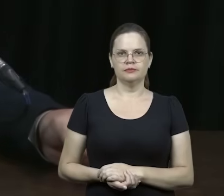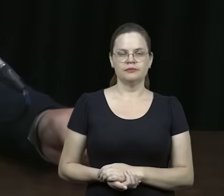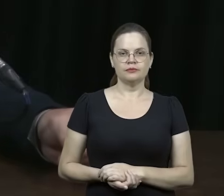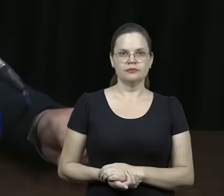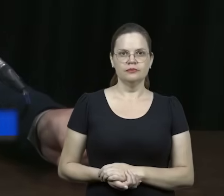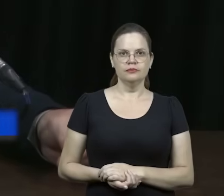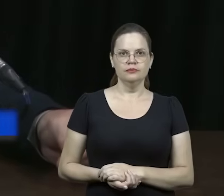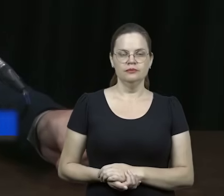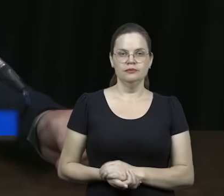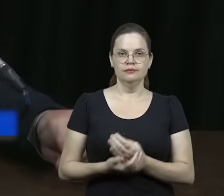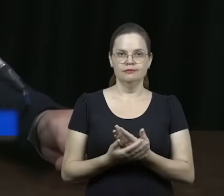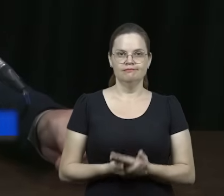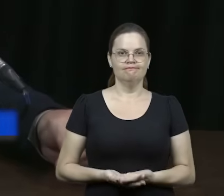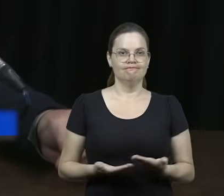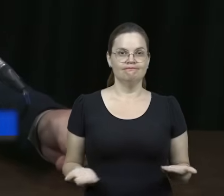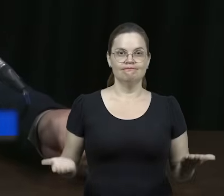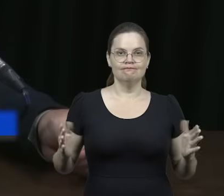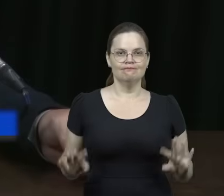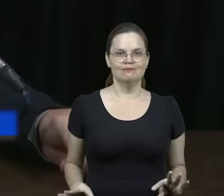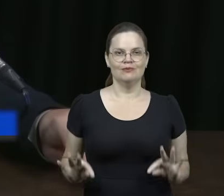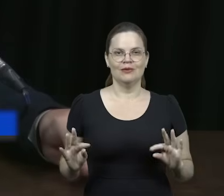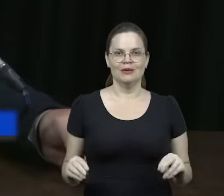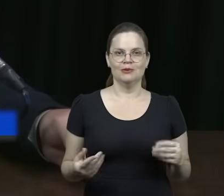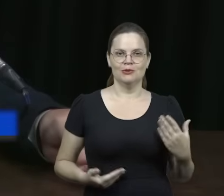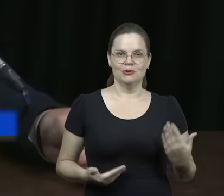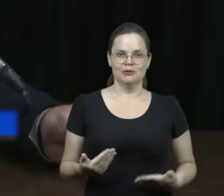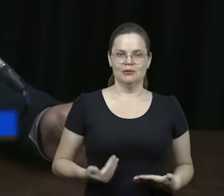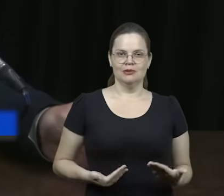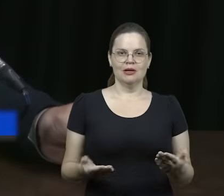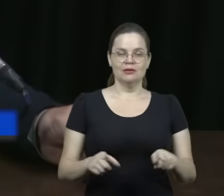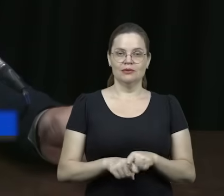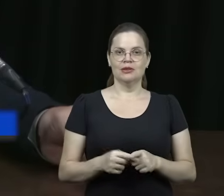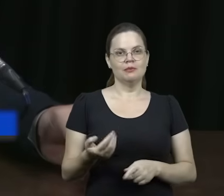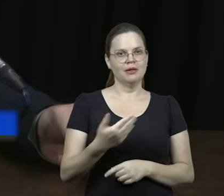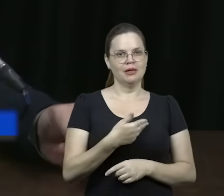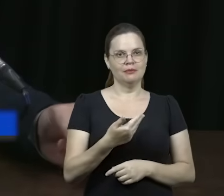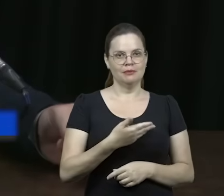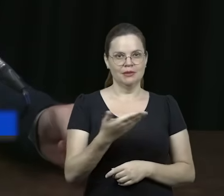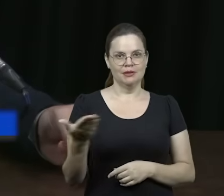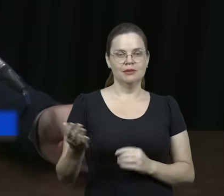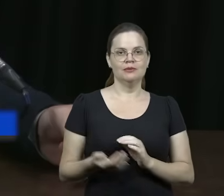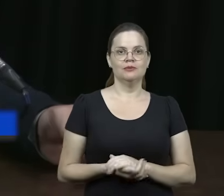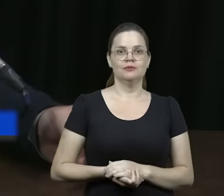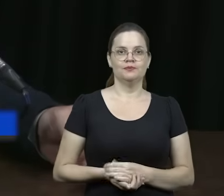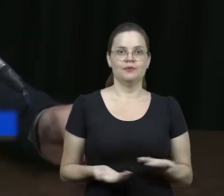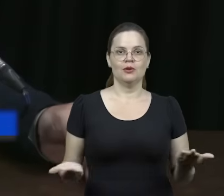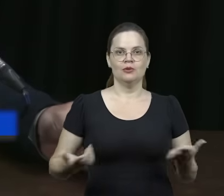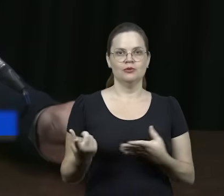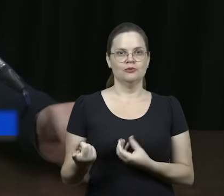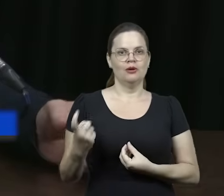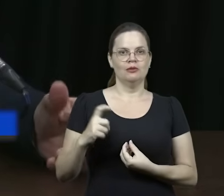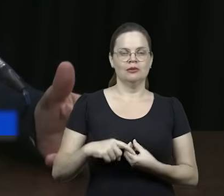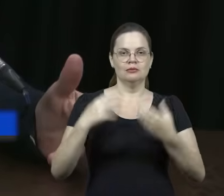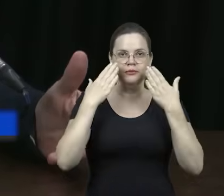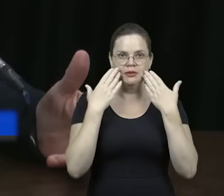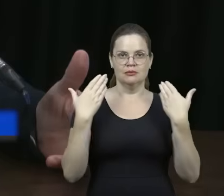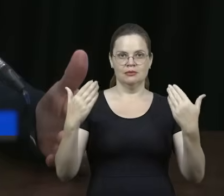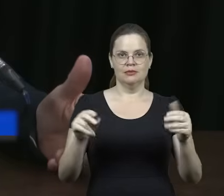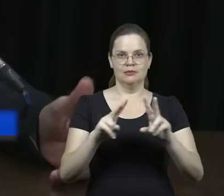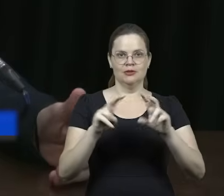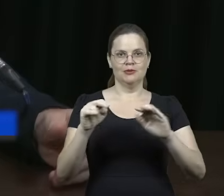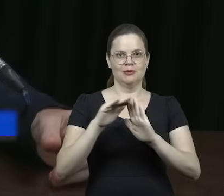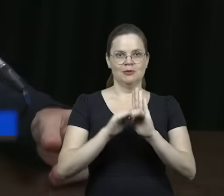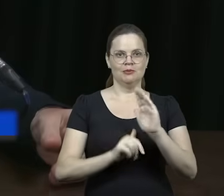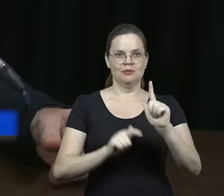Queridos irmãos e amigos, voltamos a apresentar aqui o programa A Trindade. Nós saudamos